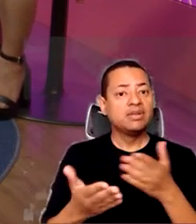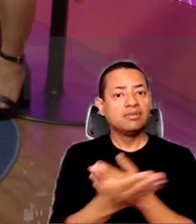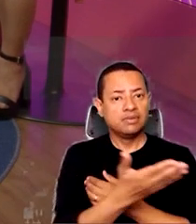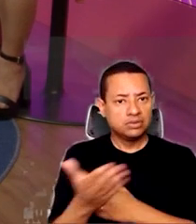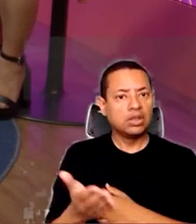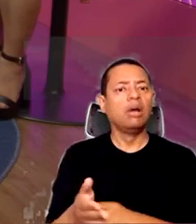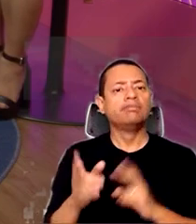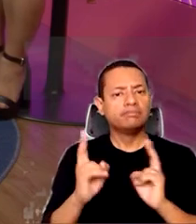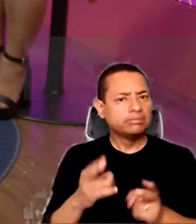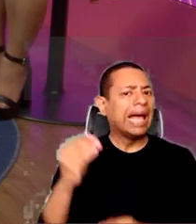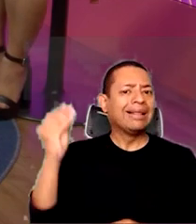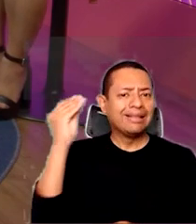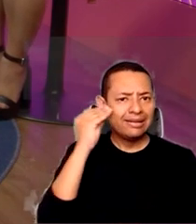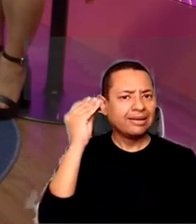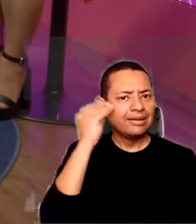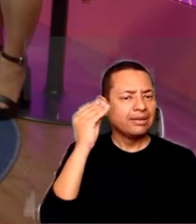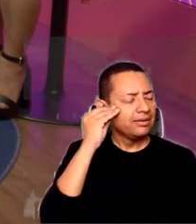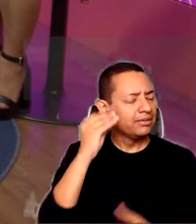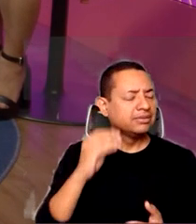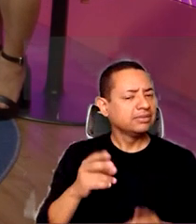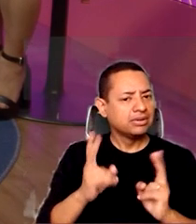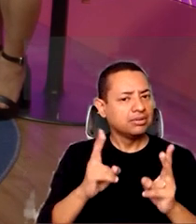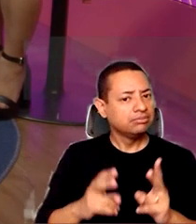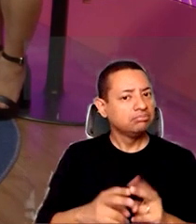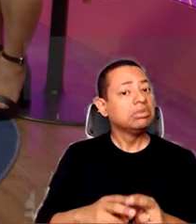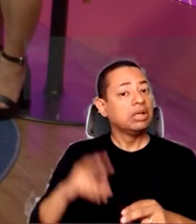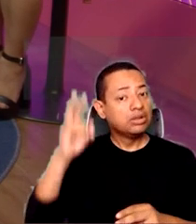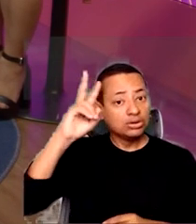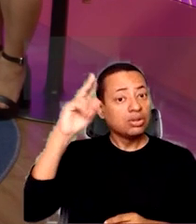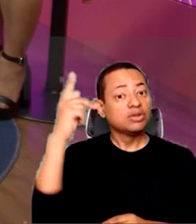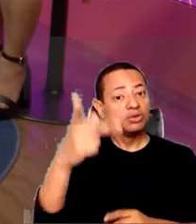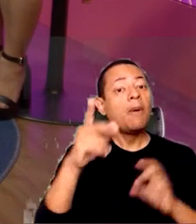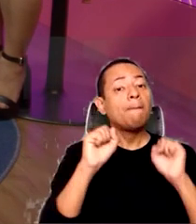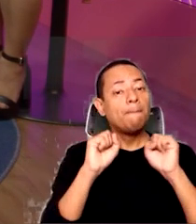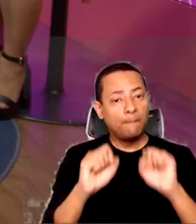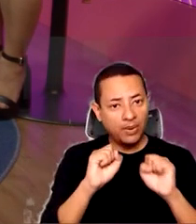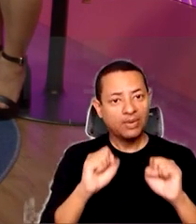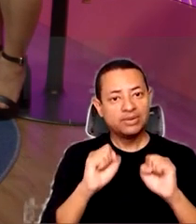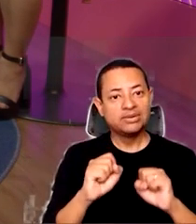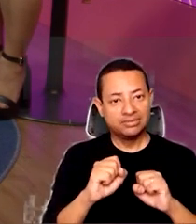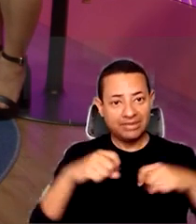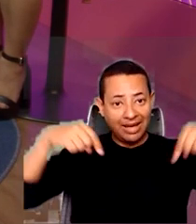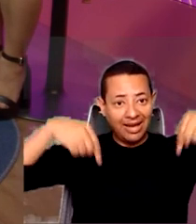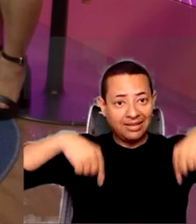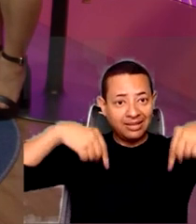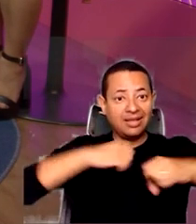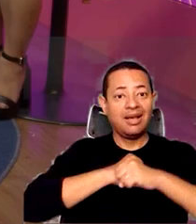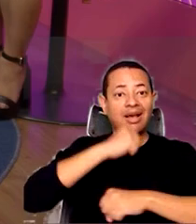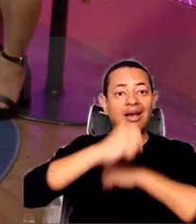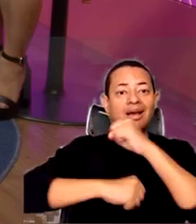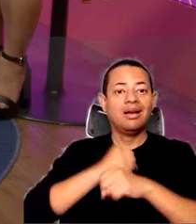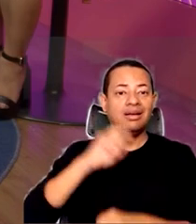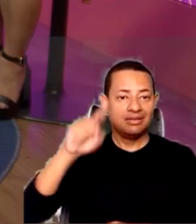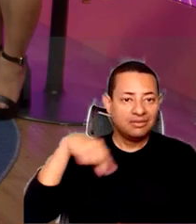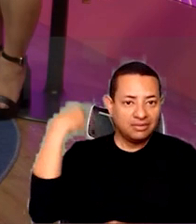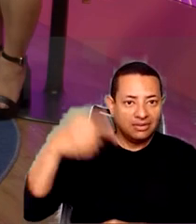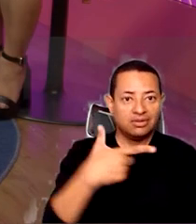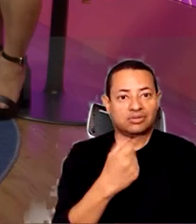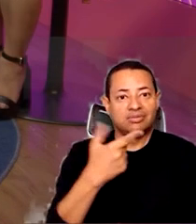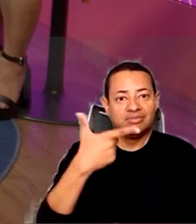vocês continuem tentando a sua história pode ser contada aqui ano que vem as